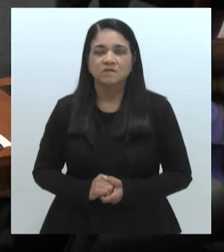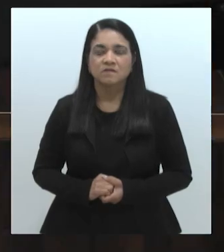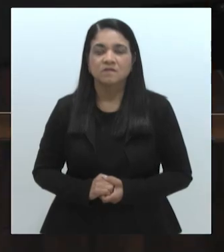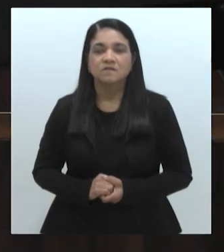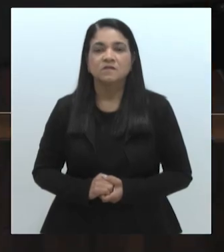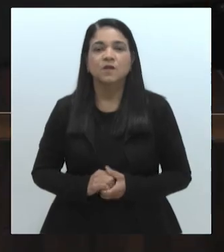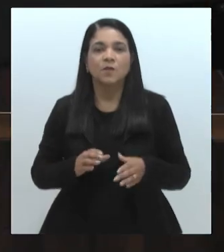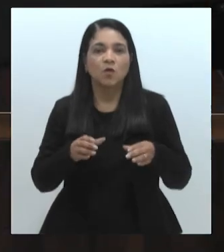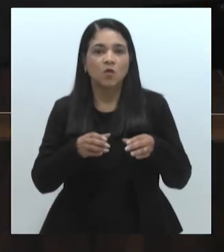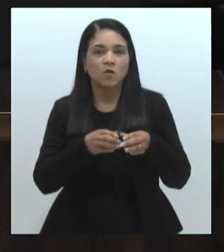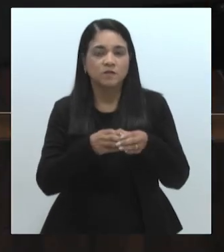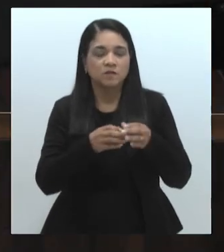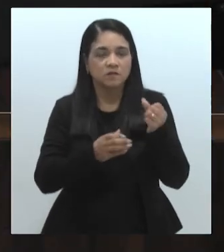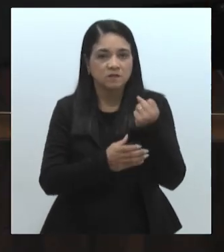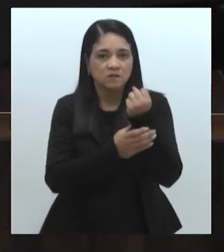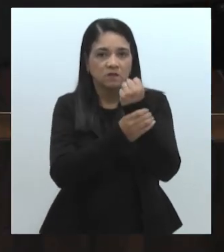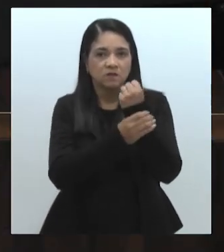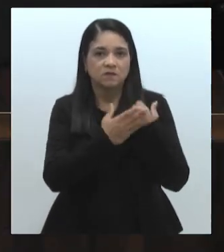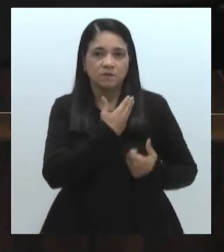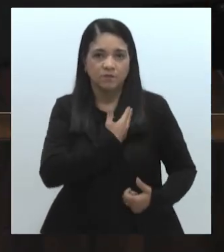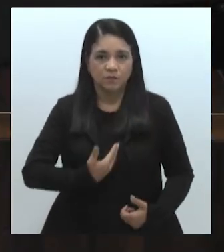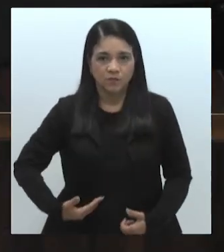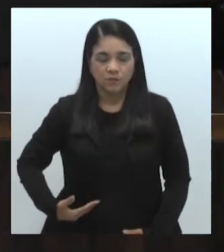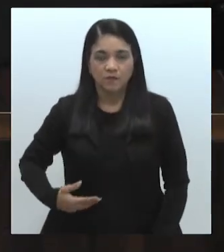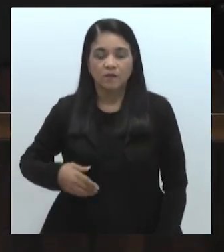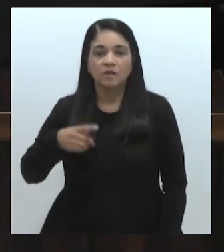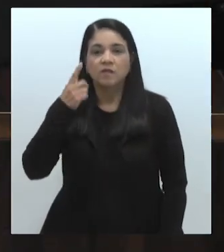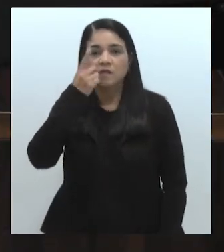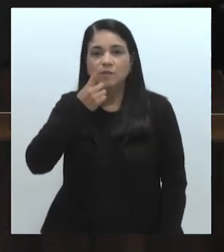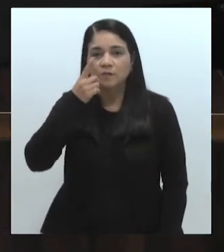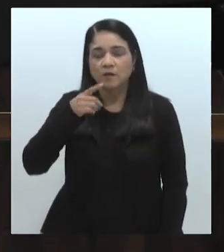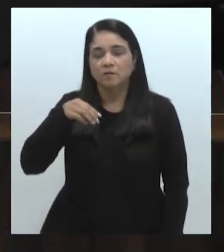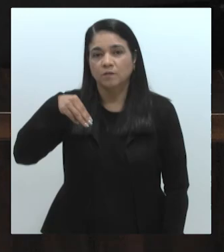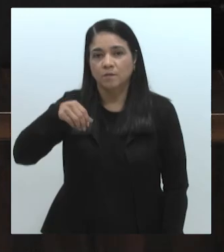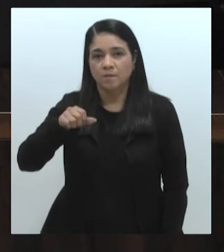Pela Comissão de Segurança Pública, deputado Márcio Gualberto.